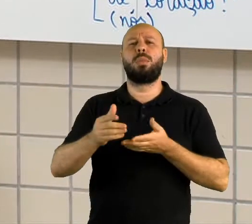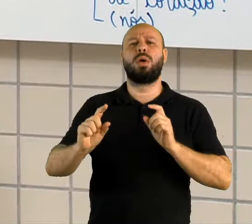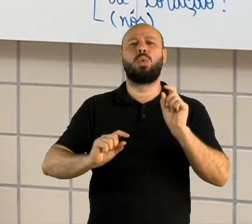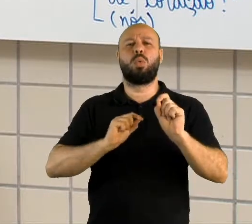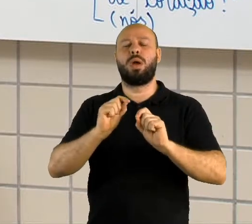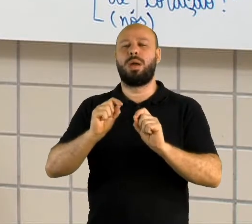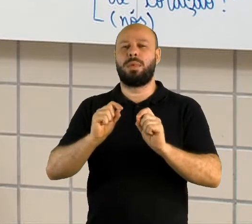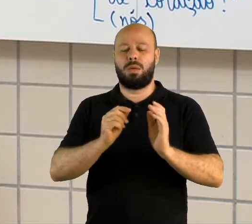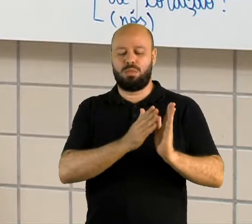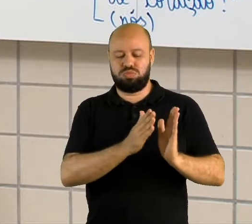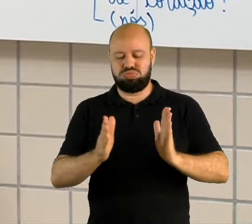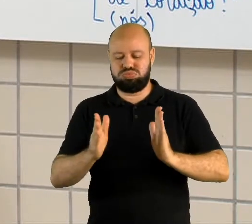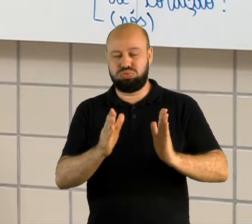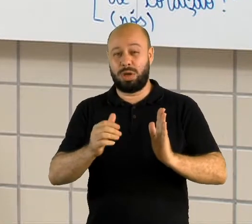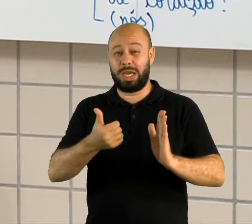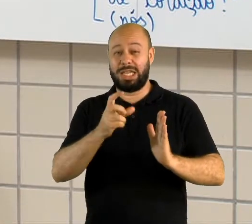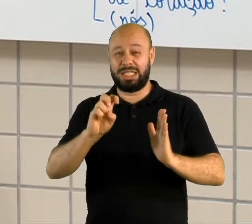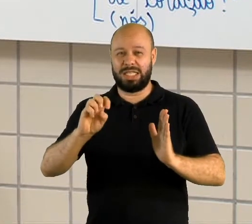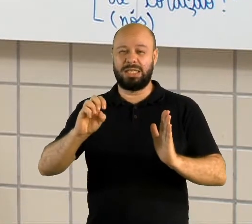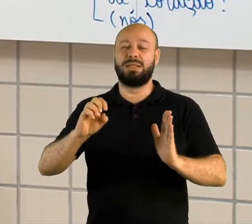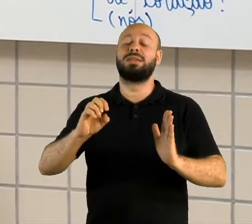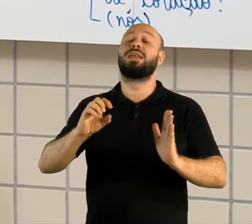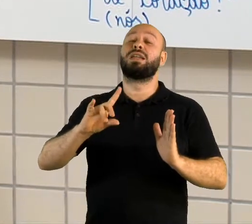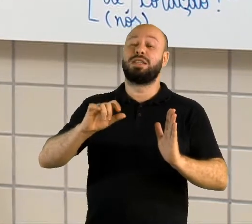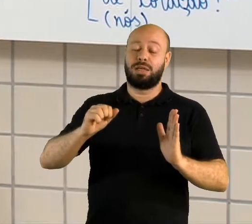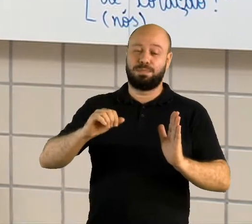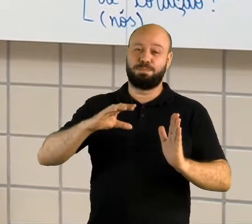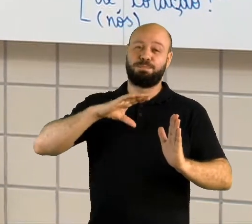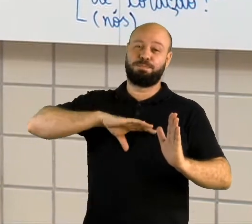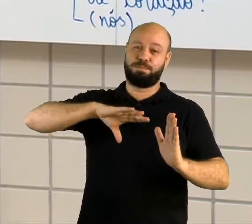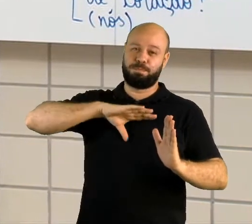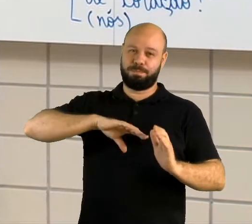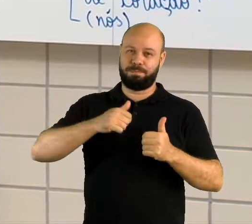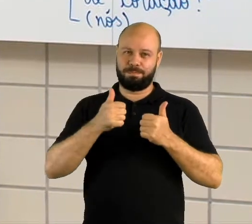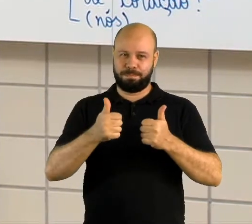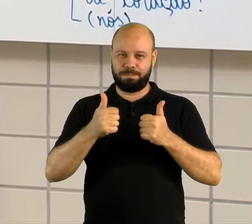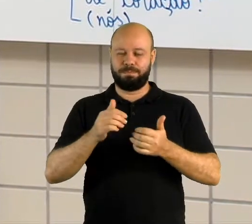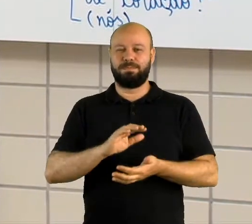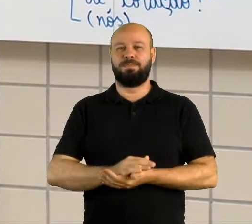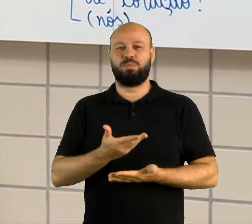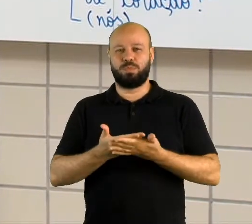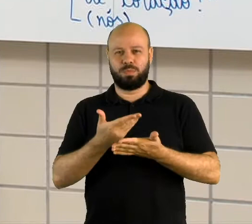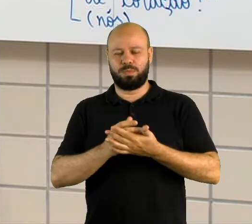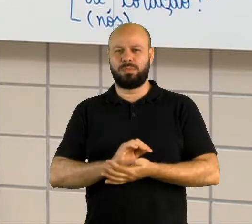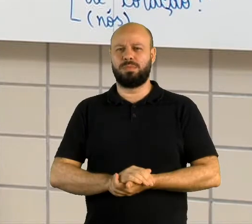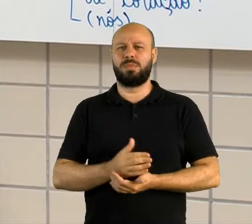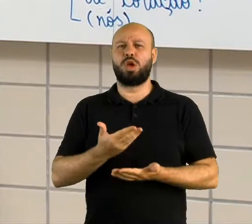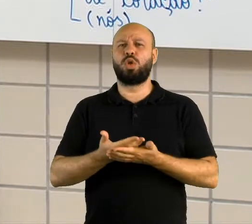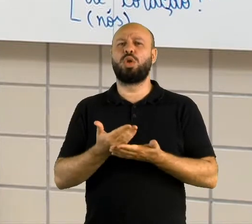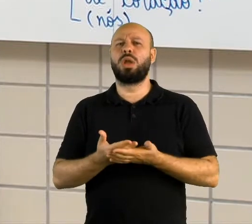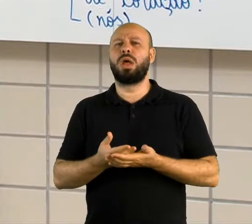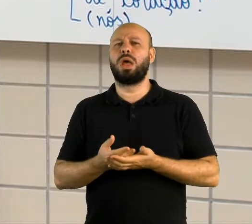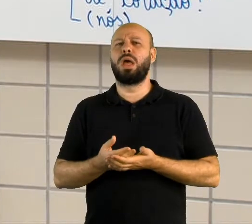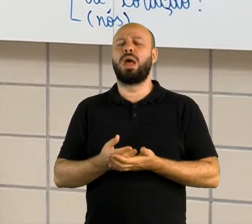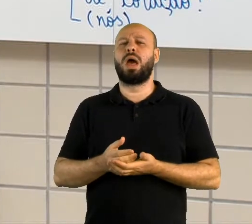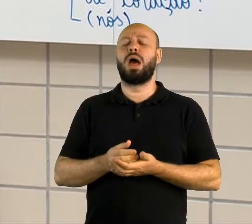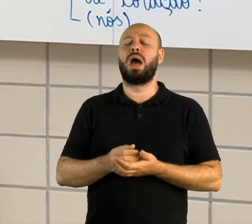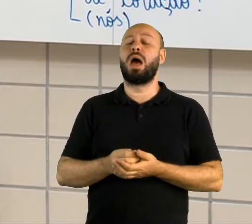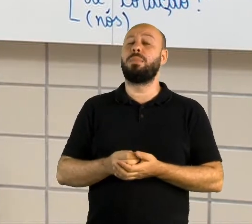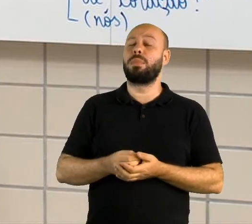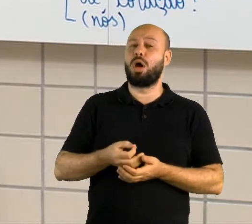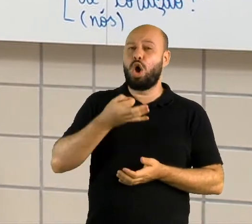uma quinzena de estudo em língua portuguesa. Hoje nós vamos estudar sobre artigo de